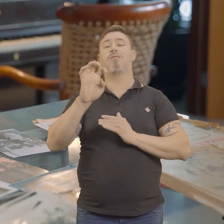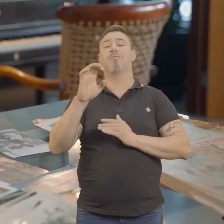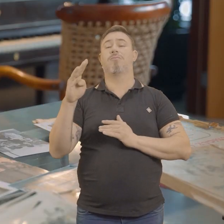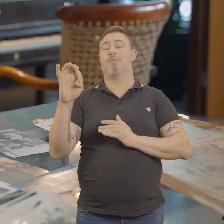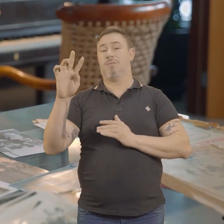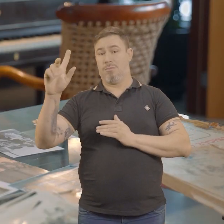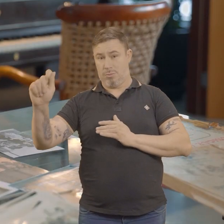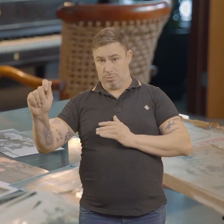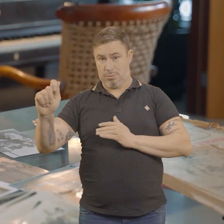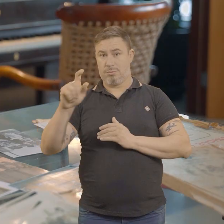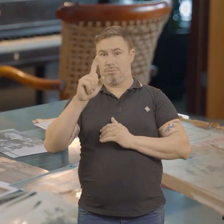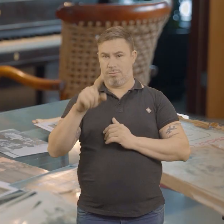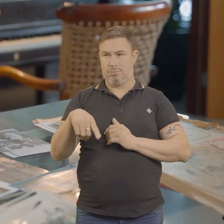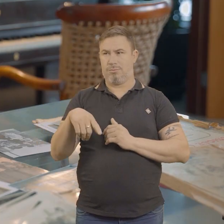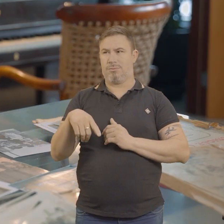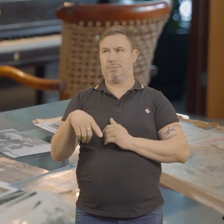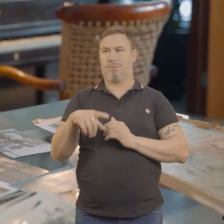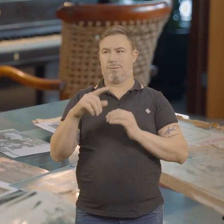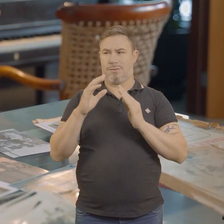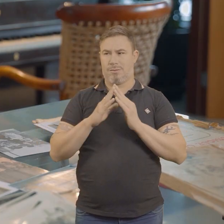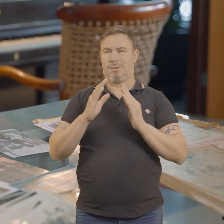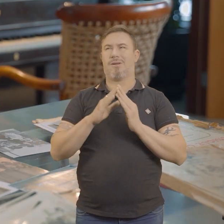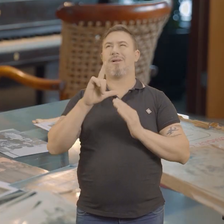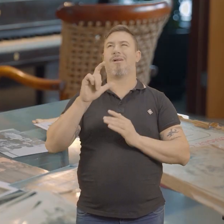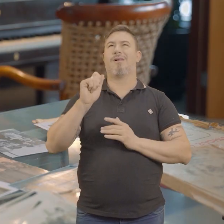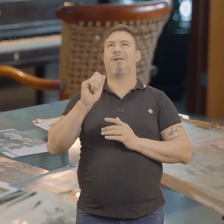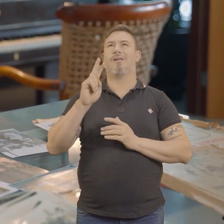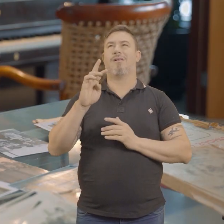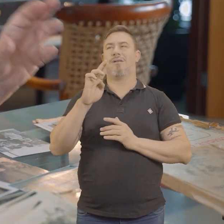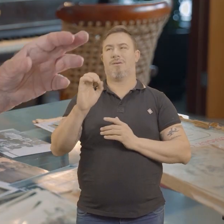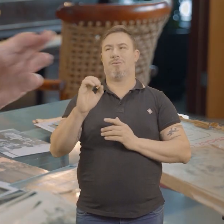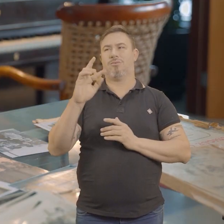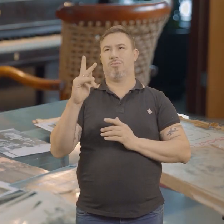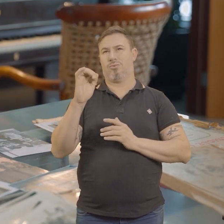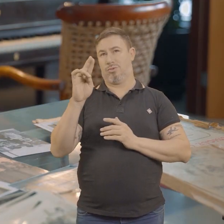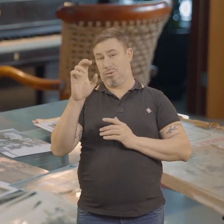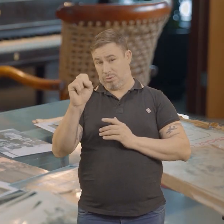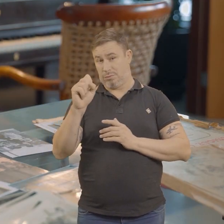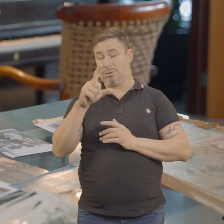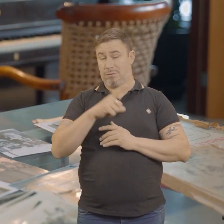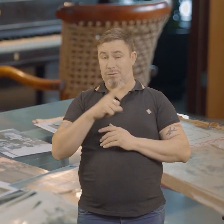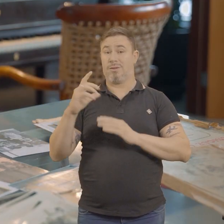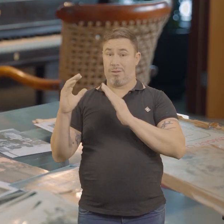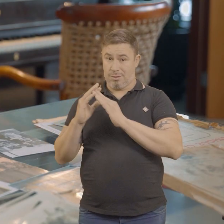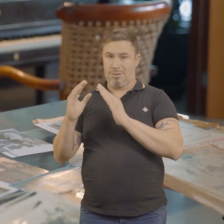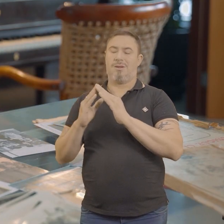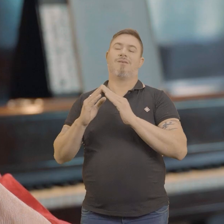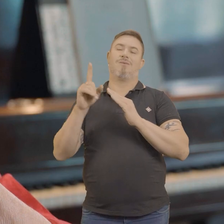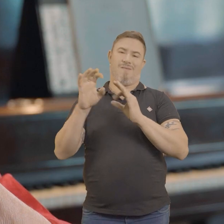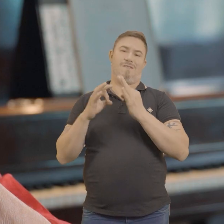ao Dr. Lauro Chaves, né? Que era casado com uma das filhas da família Leite